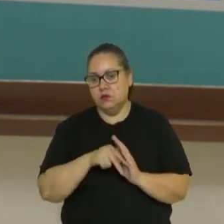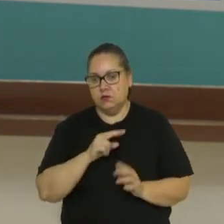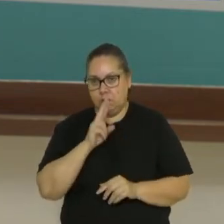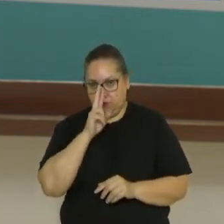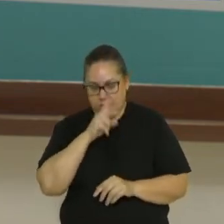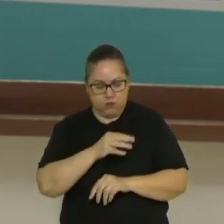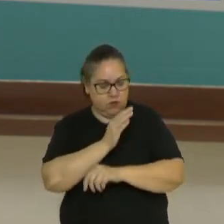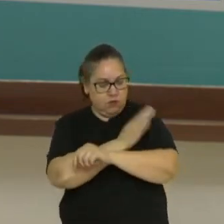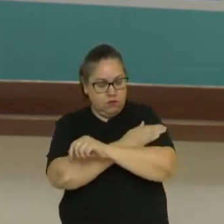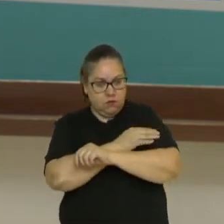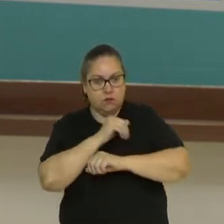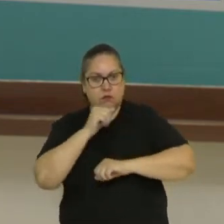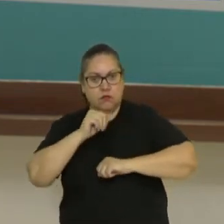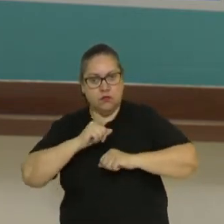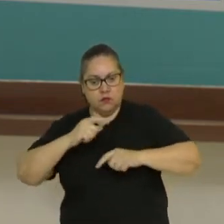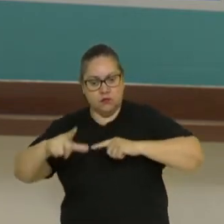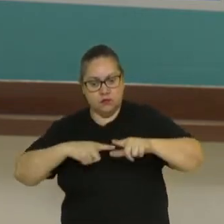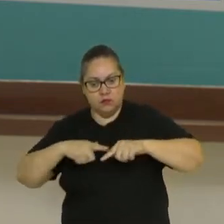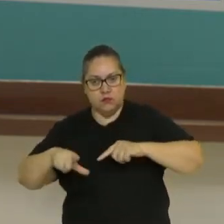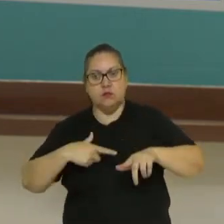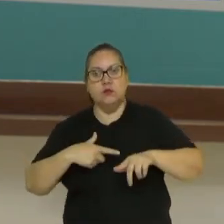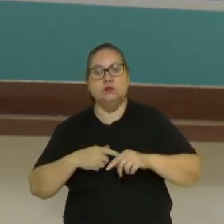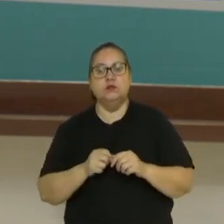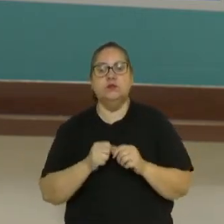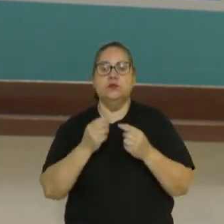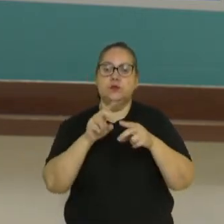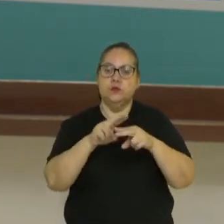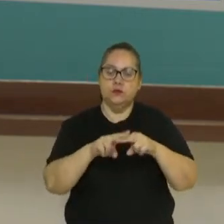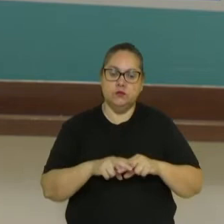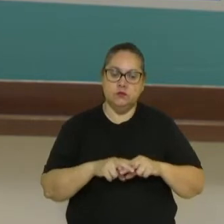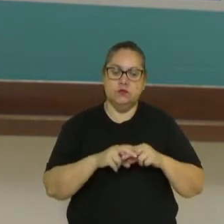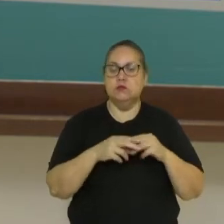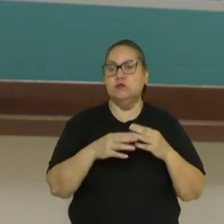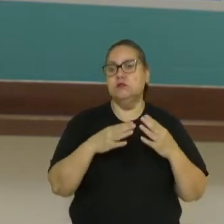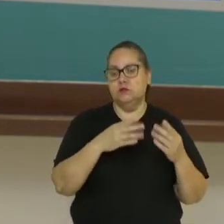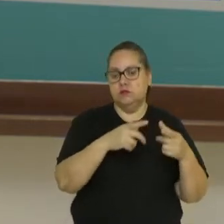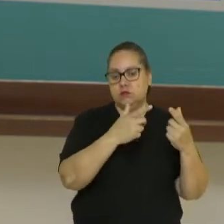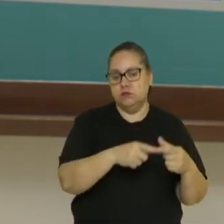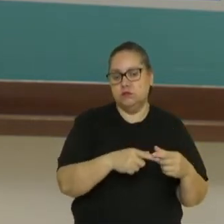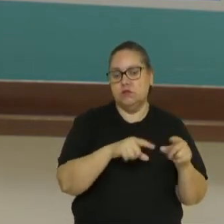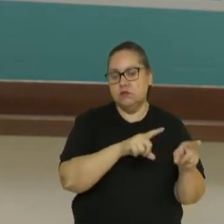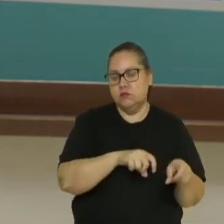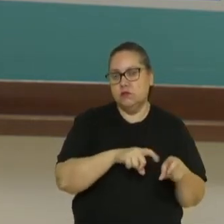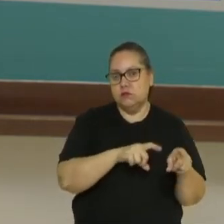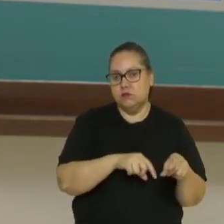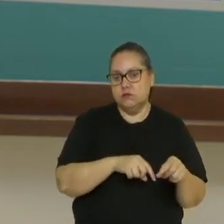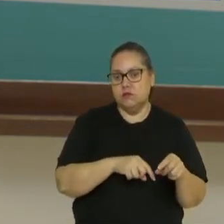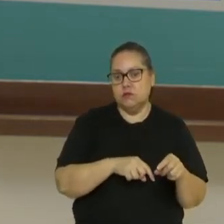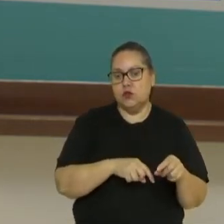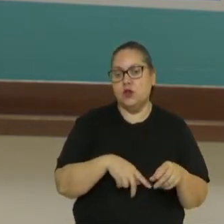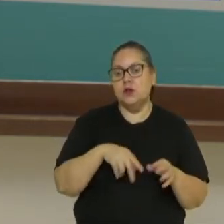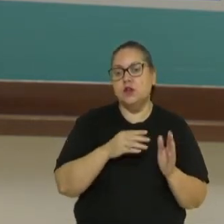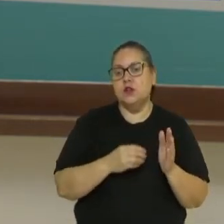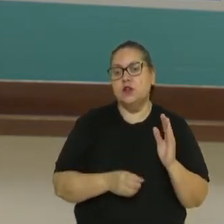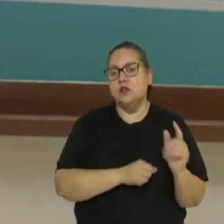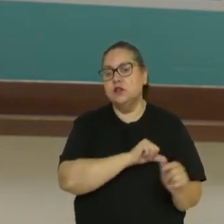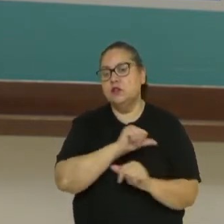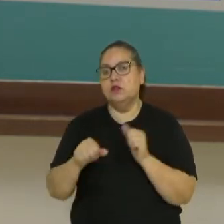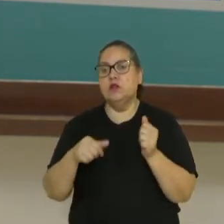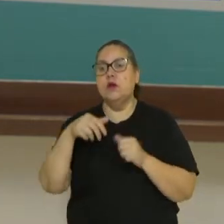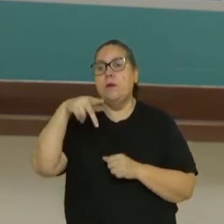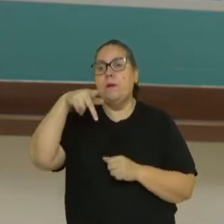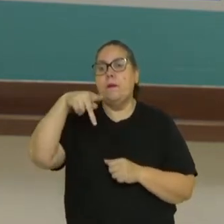de trabalho. Por isso a classe, muitas vezes, do camponês se torna proletariada,